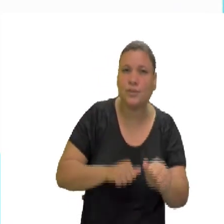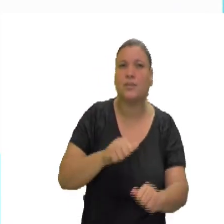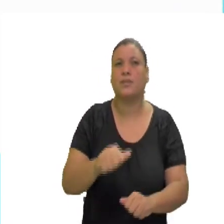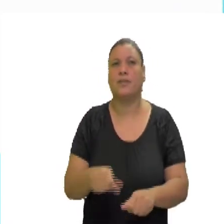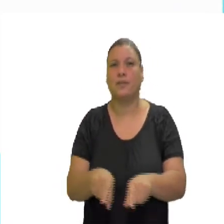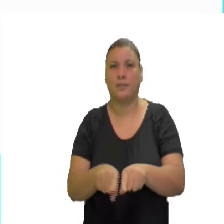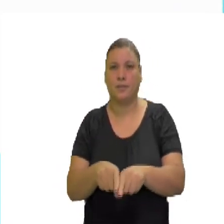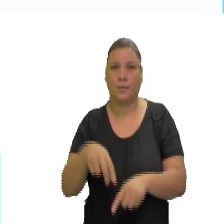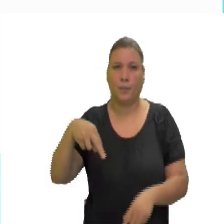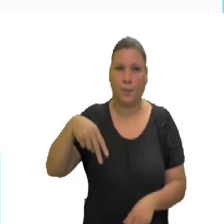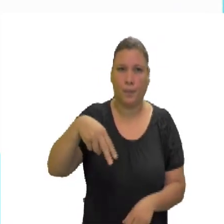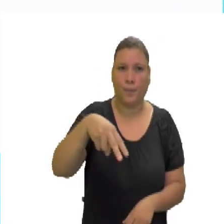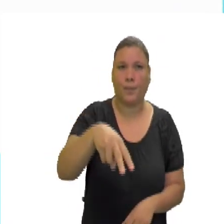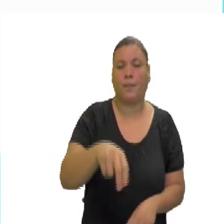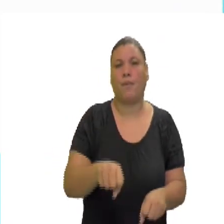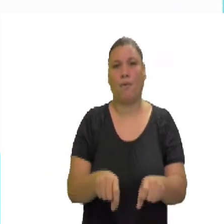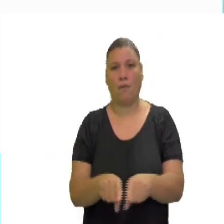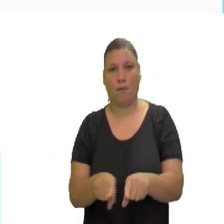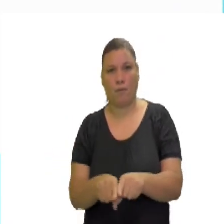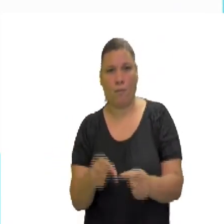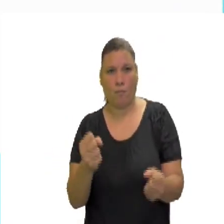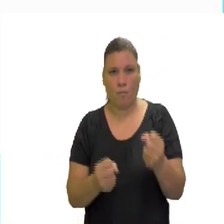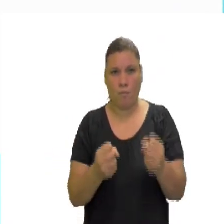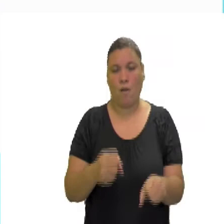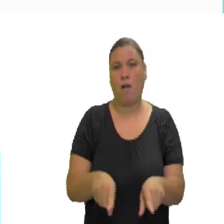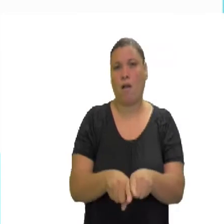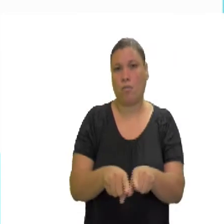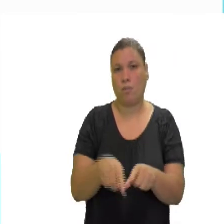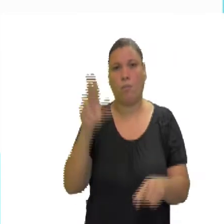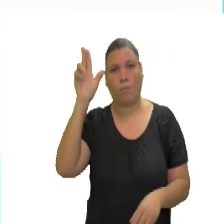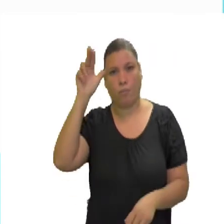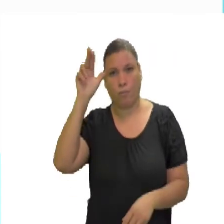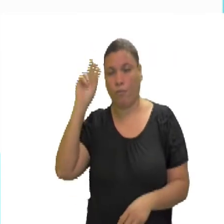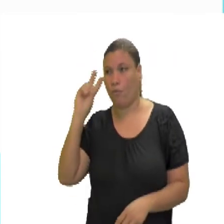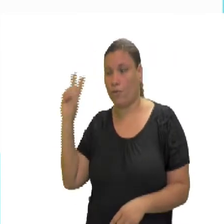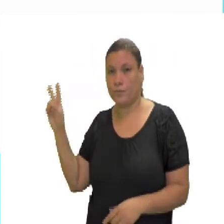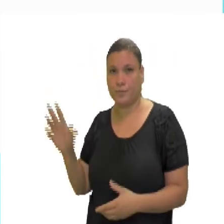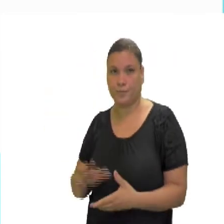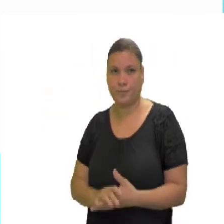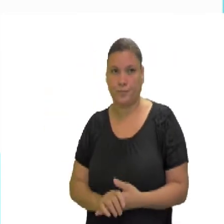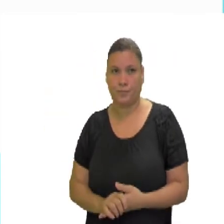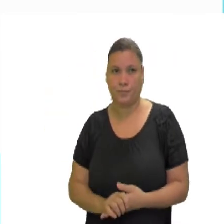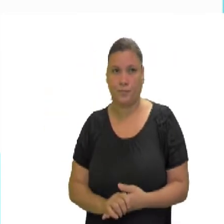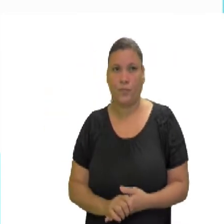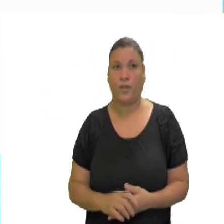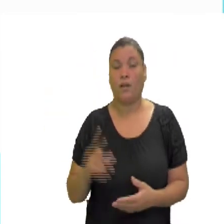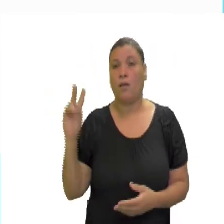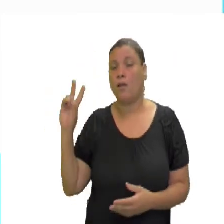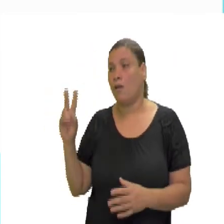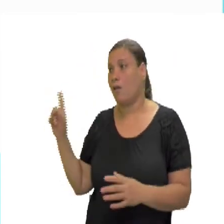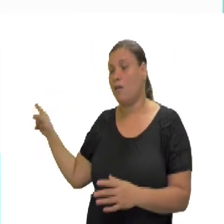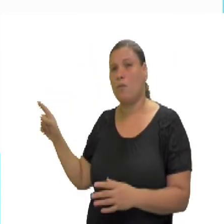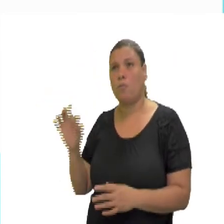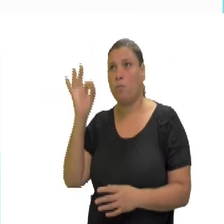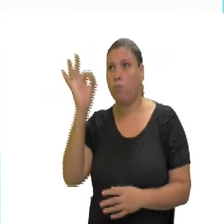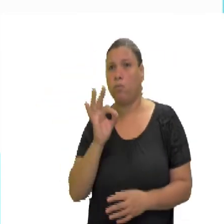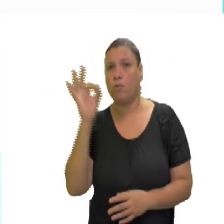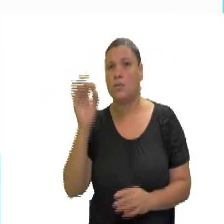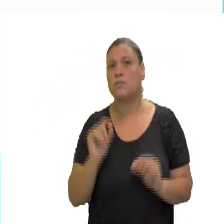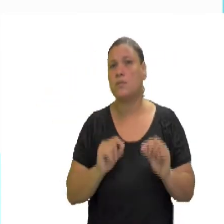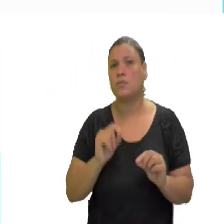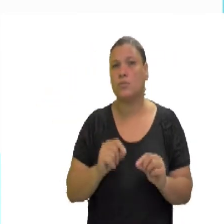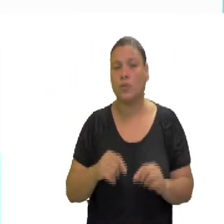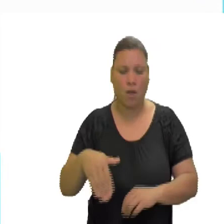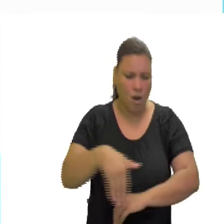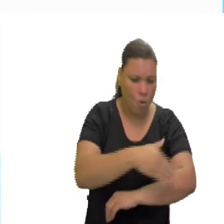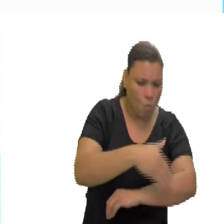transporte aí. E a gente tem também a porcentagem asfaltada de cada um deles, ou permanência de estrada de terra.